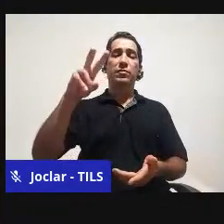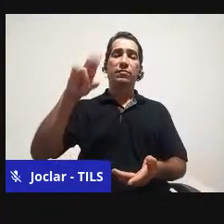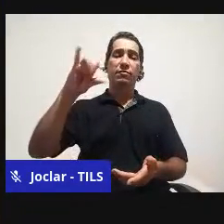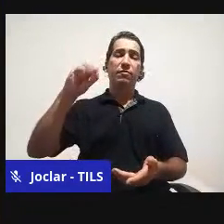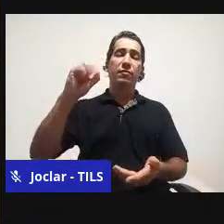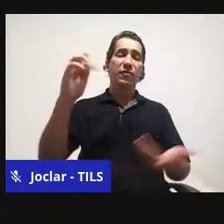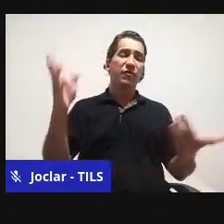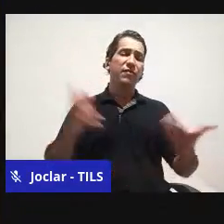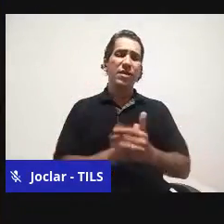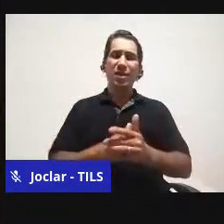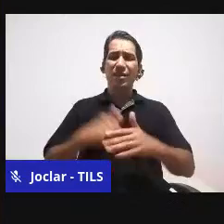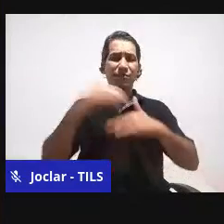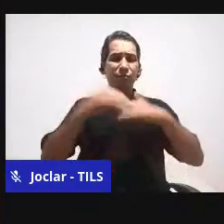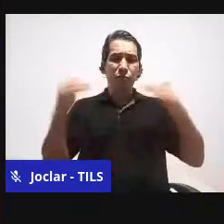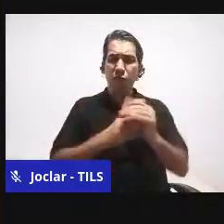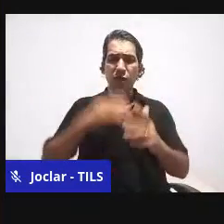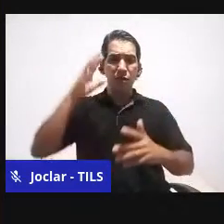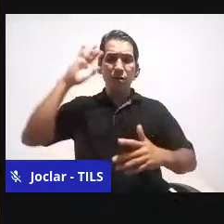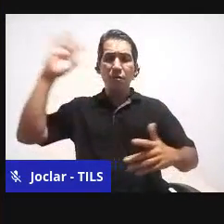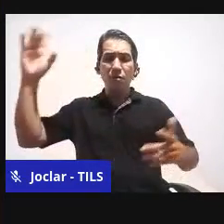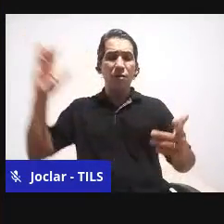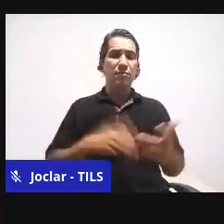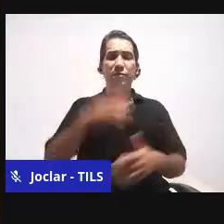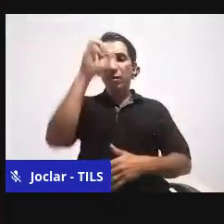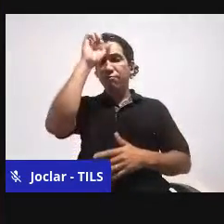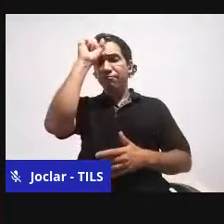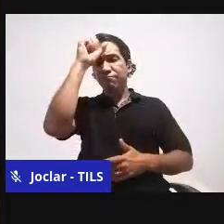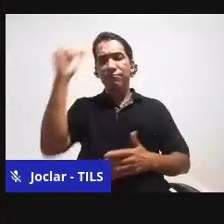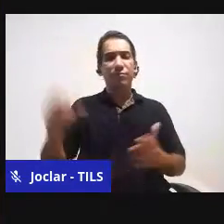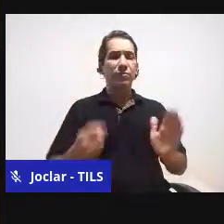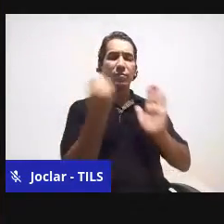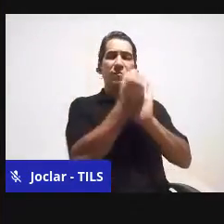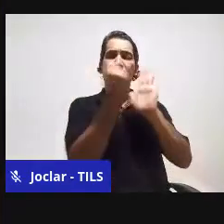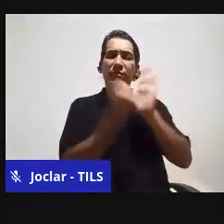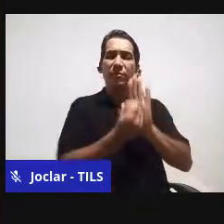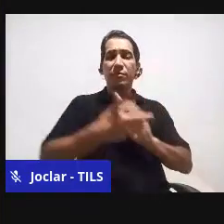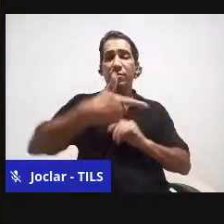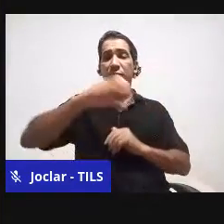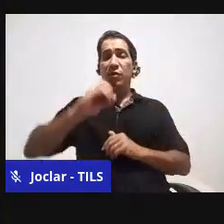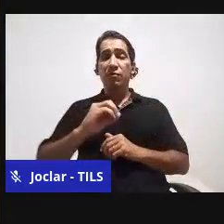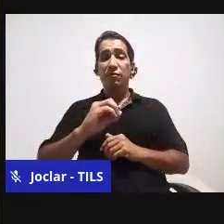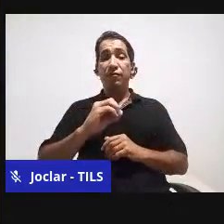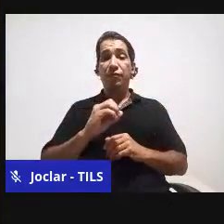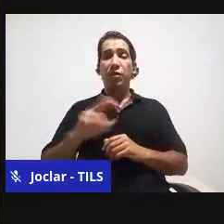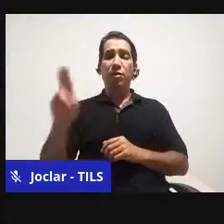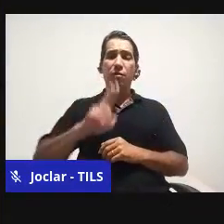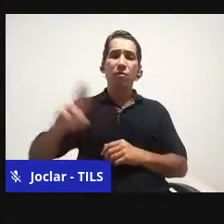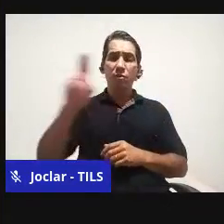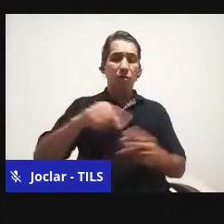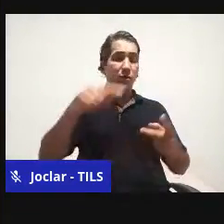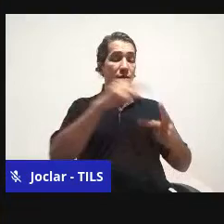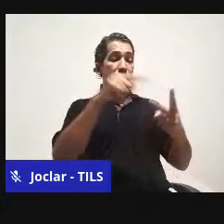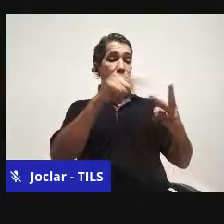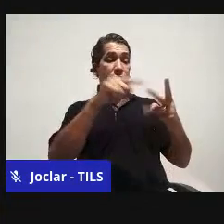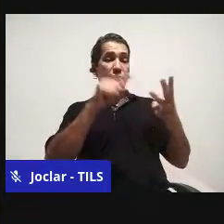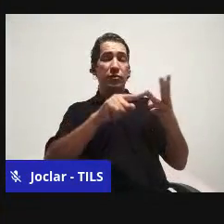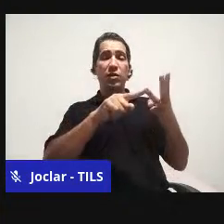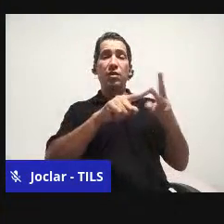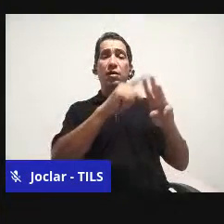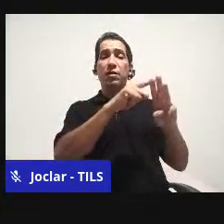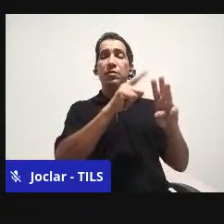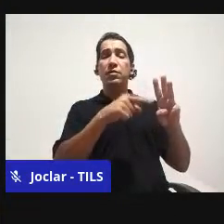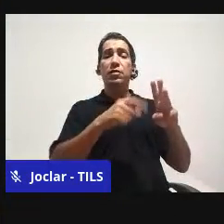de aprendizagem do século XX enfatizavam esses três domínios. O behaviorismo mais o saber fazer,